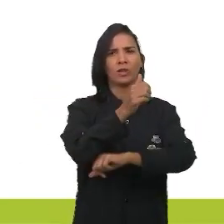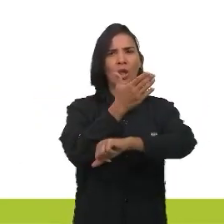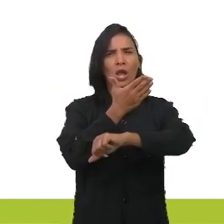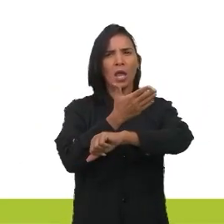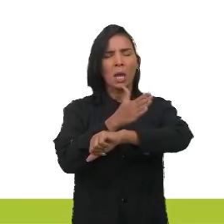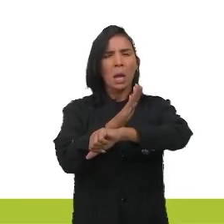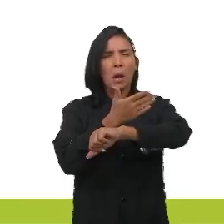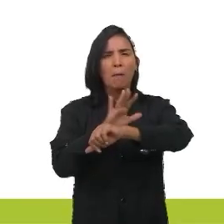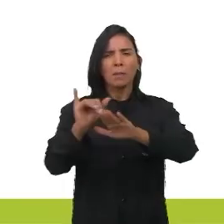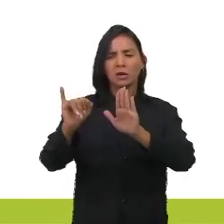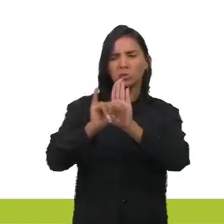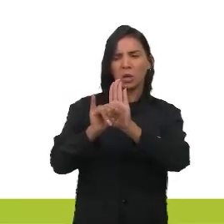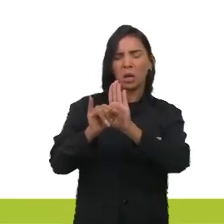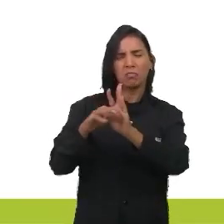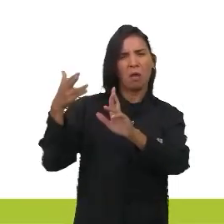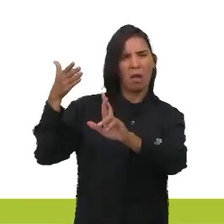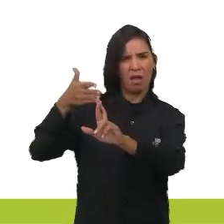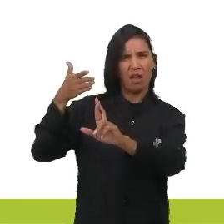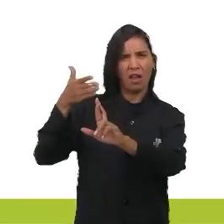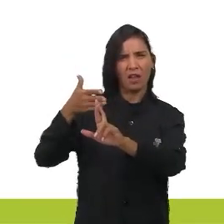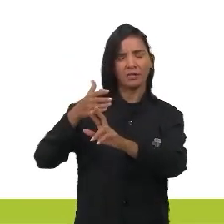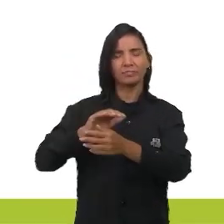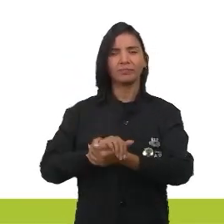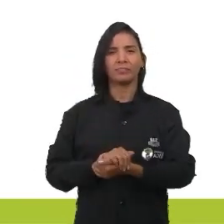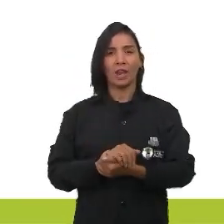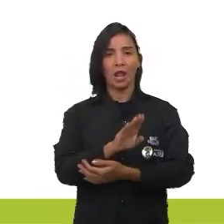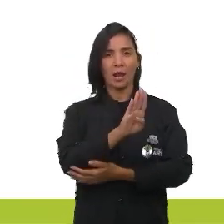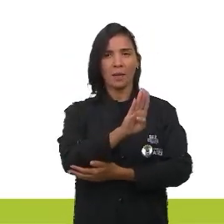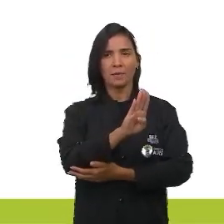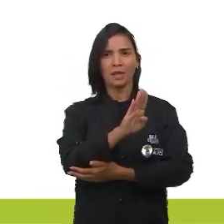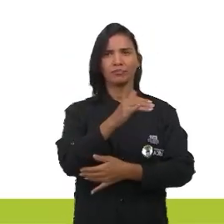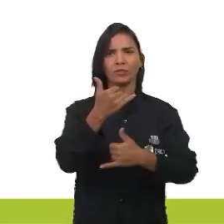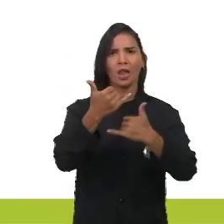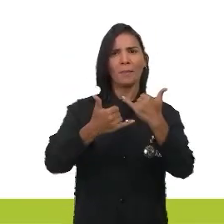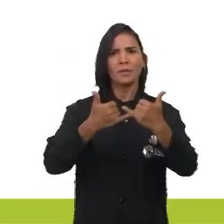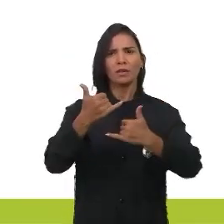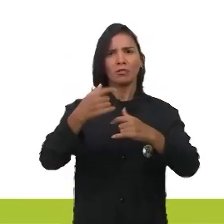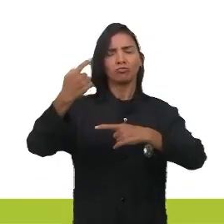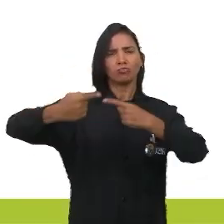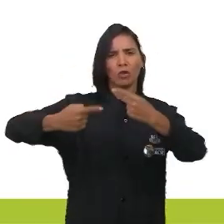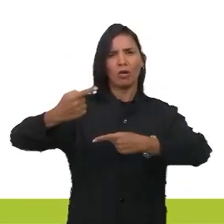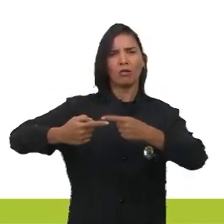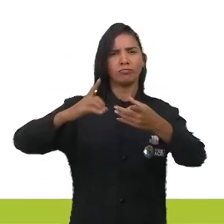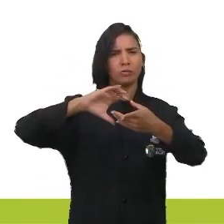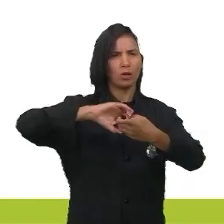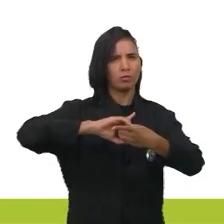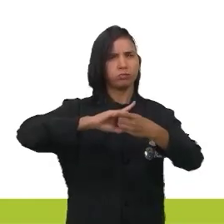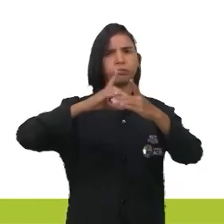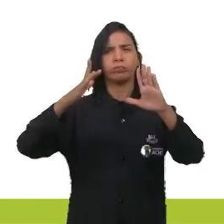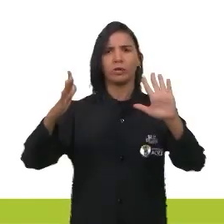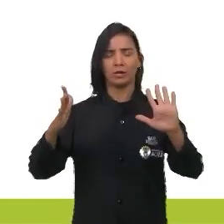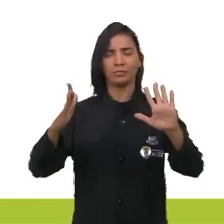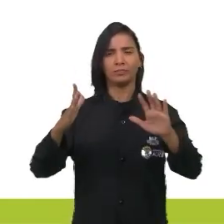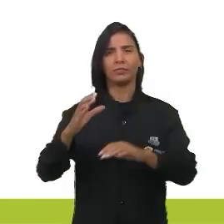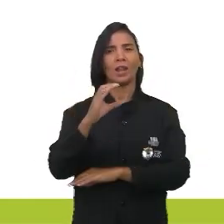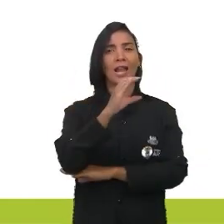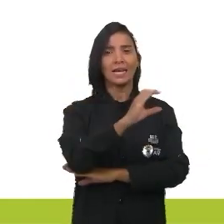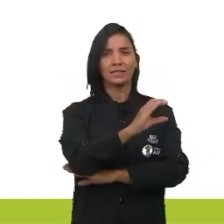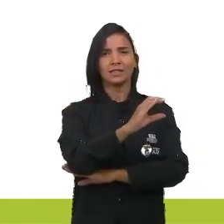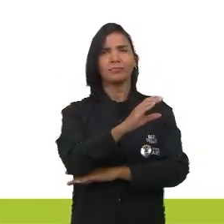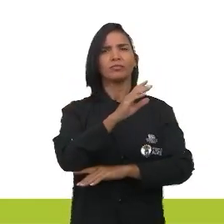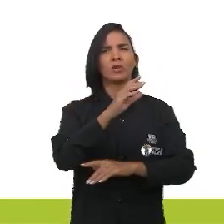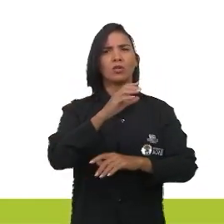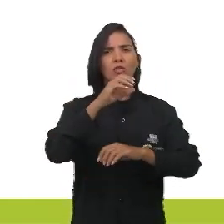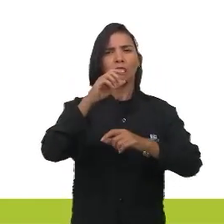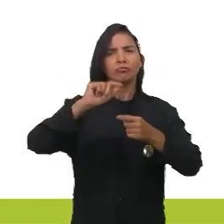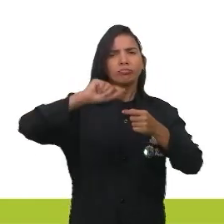identitária autorreferente; B, a dinâmica política democratizante; C, a produção